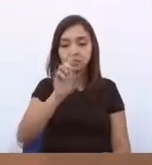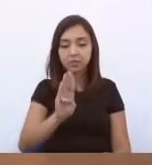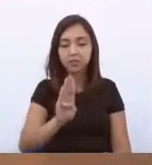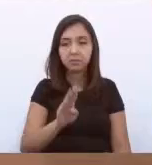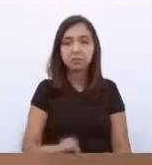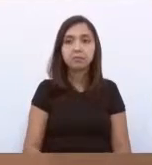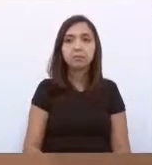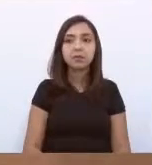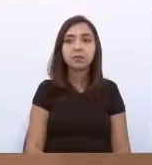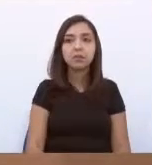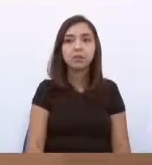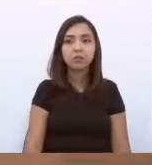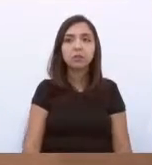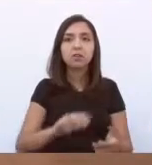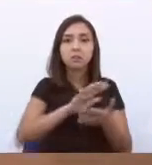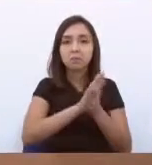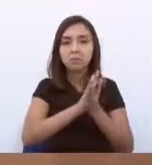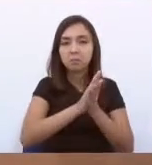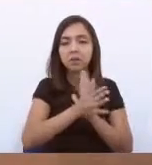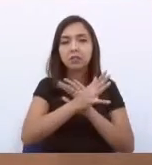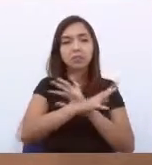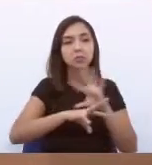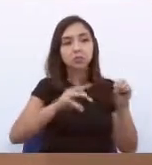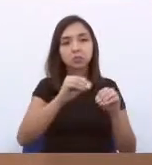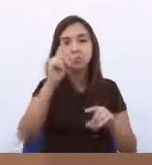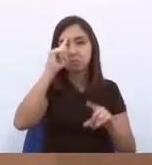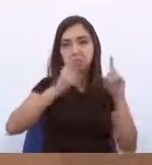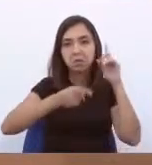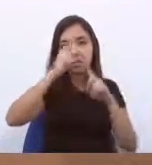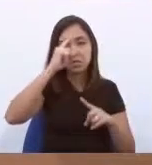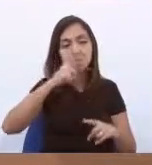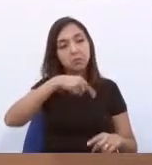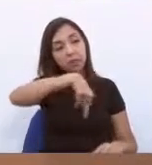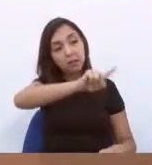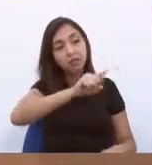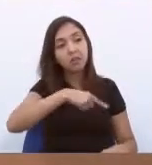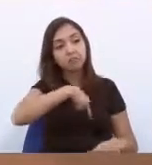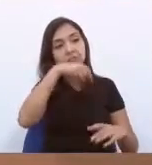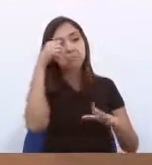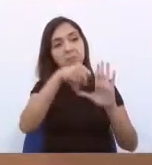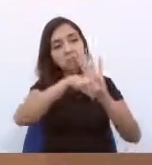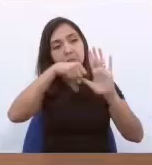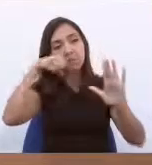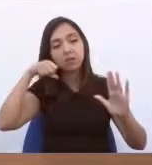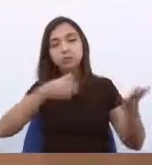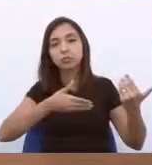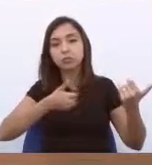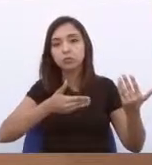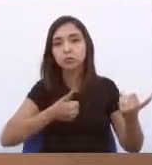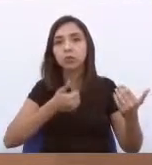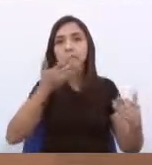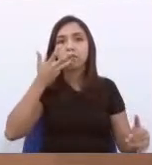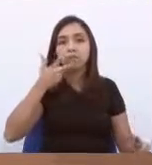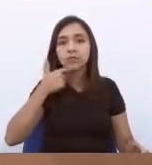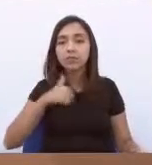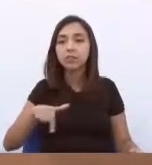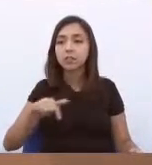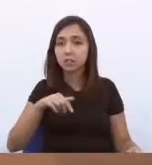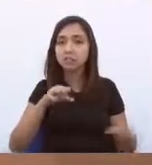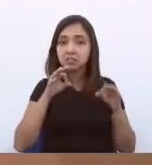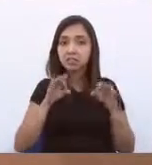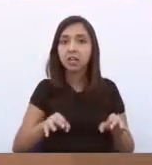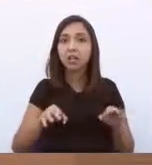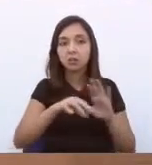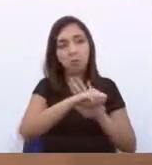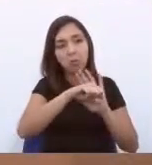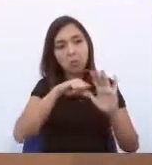que massacrou, mandou bater em adolescente, em crianças, bater, literalmente